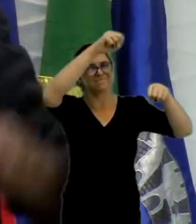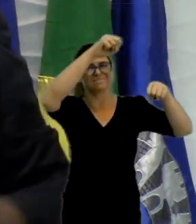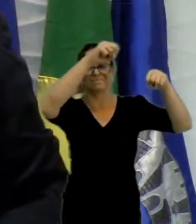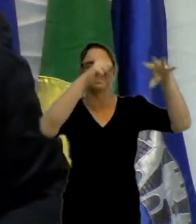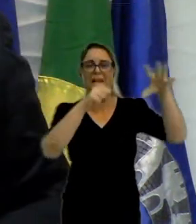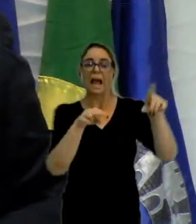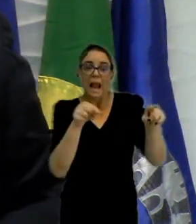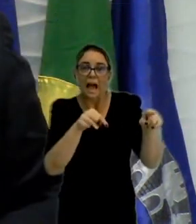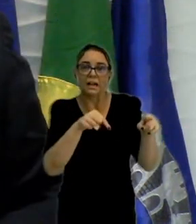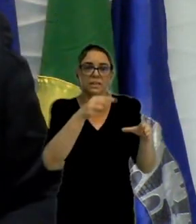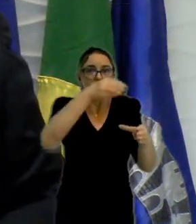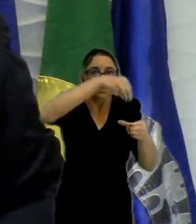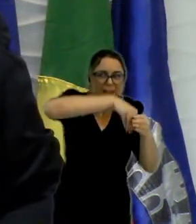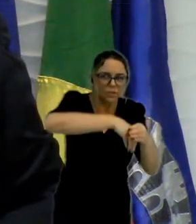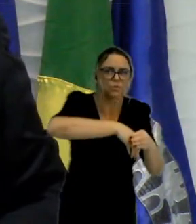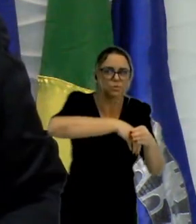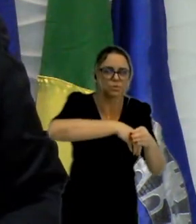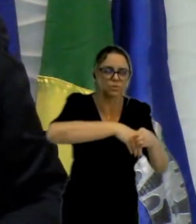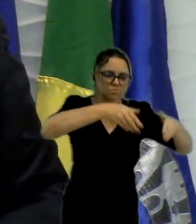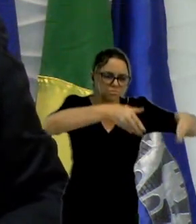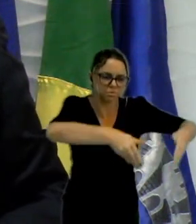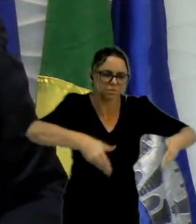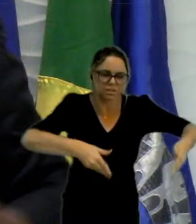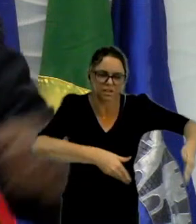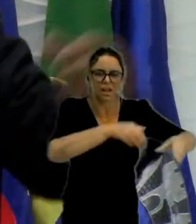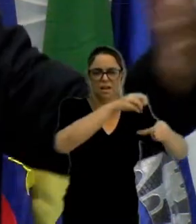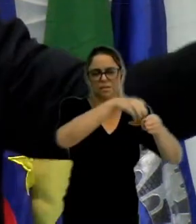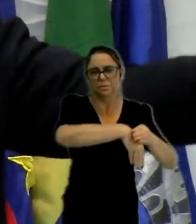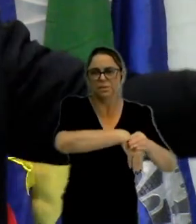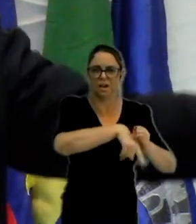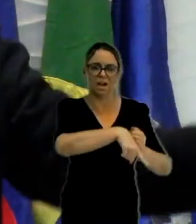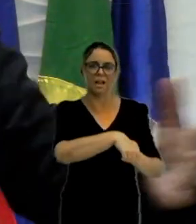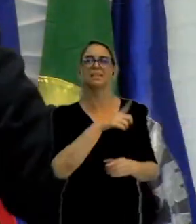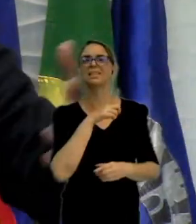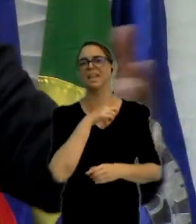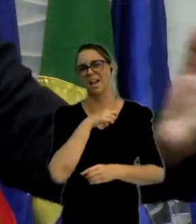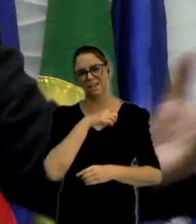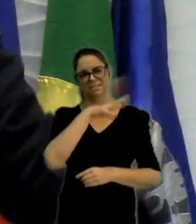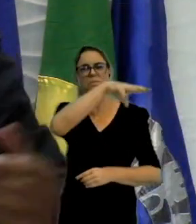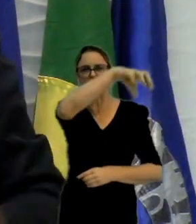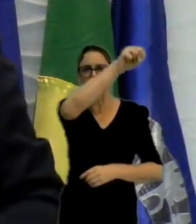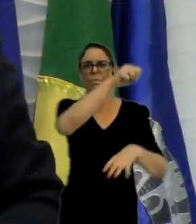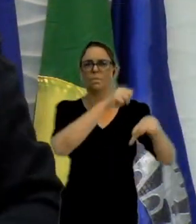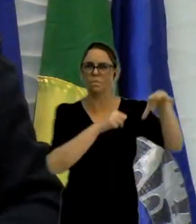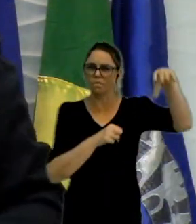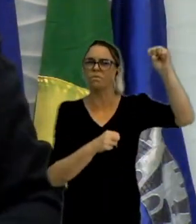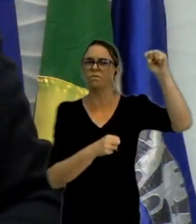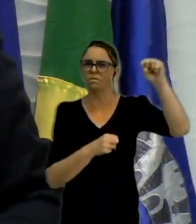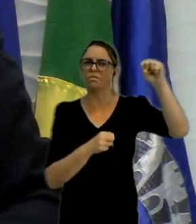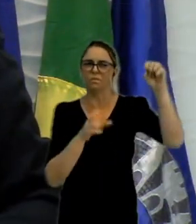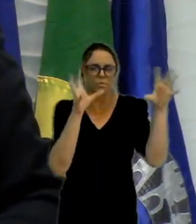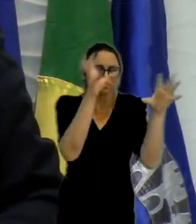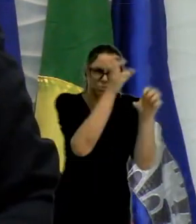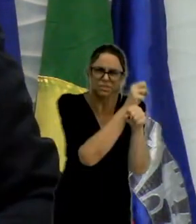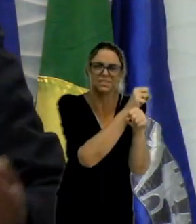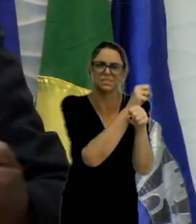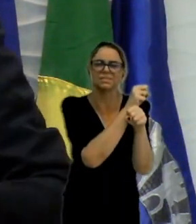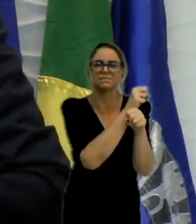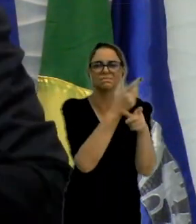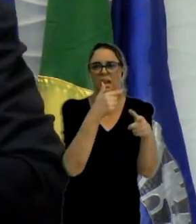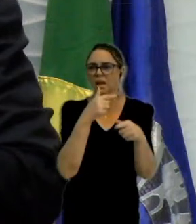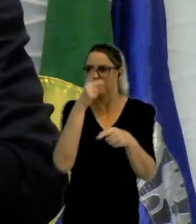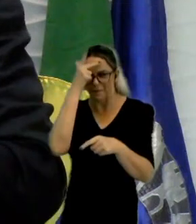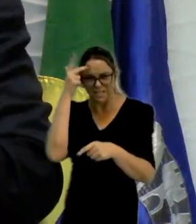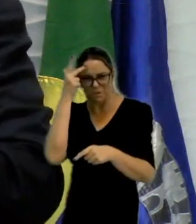cemitério está às escuras. E não tem gente para vir lá e fazer a reclamação direto. É preciso